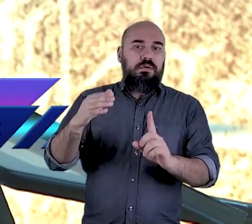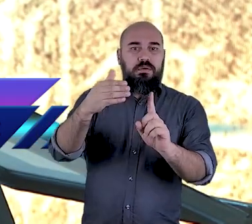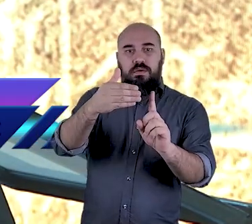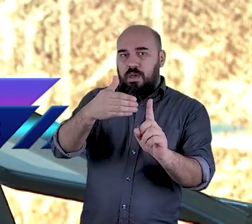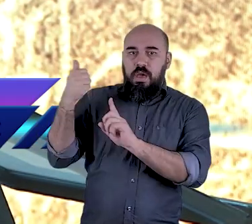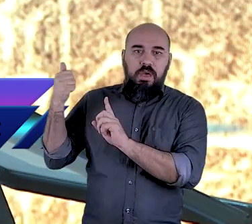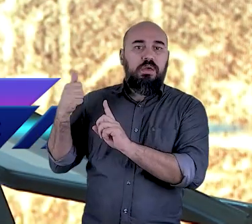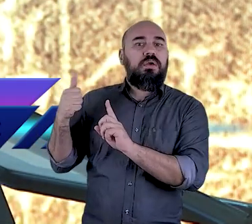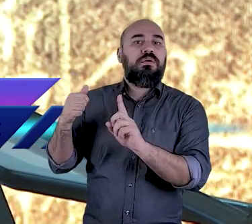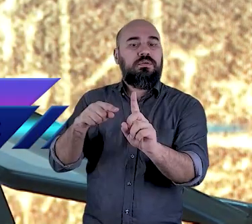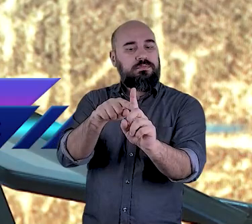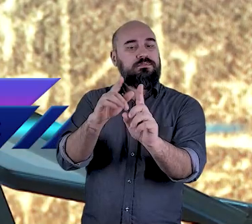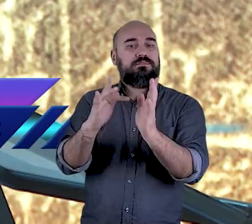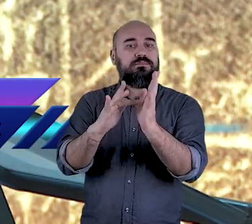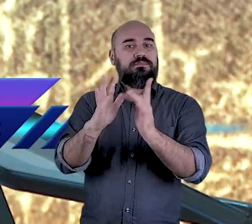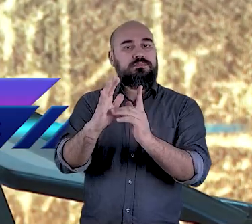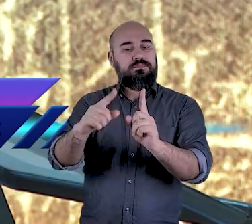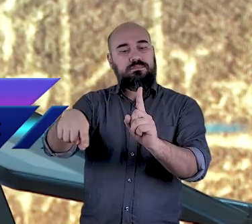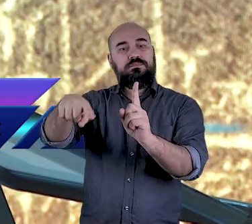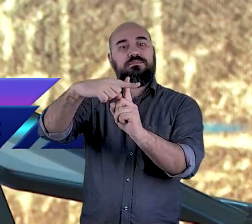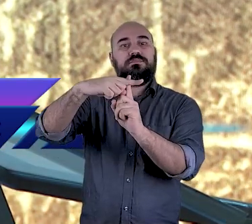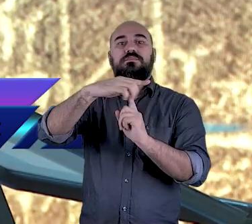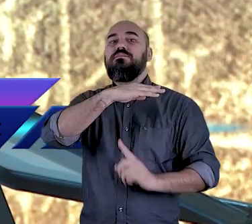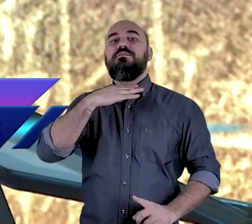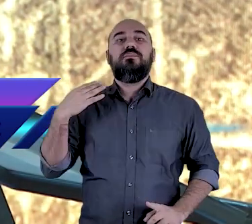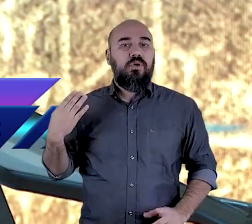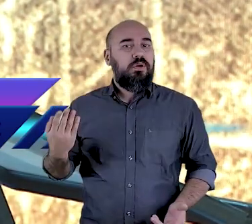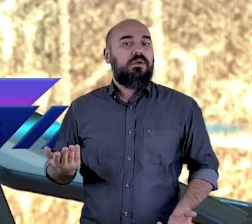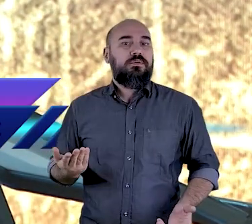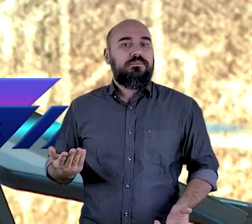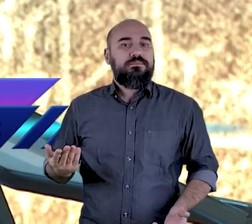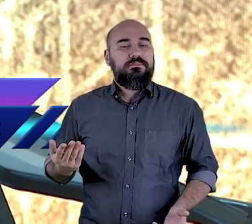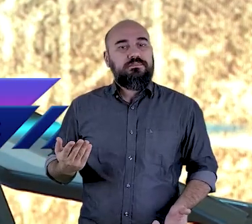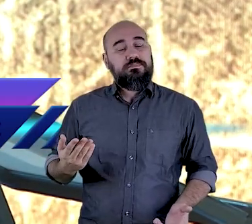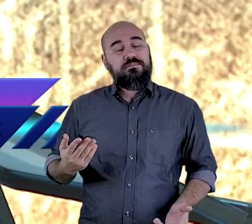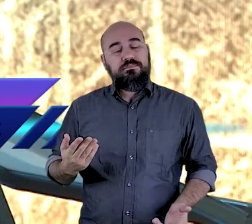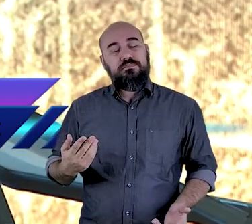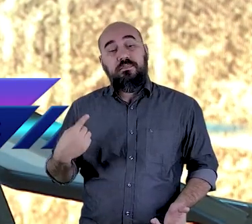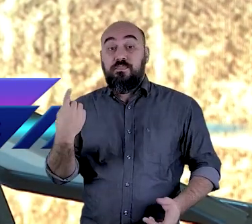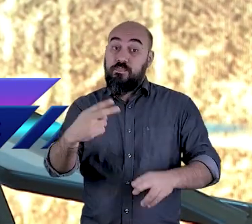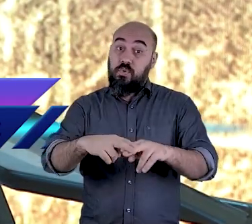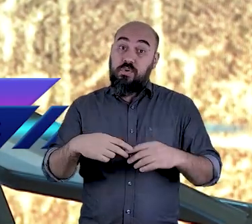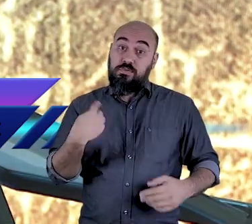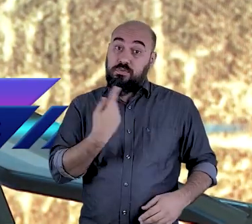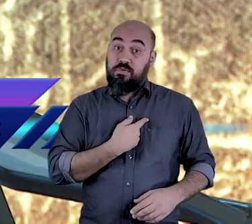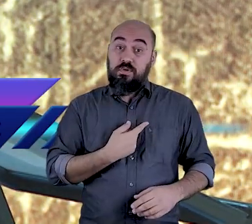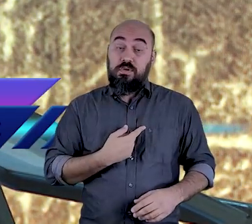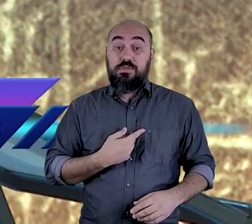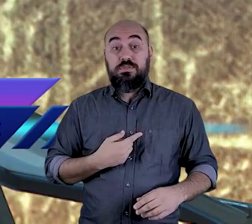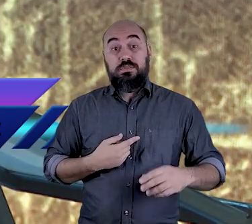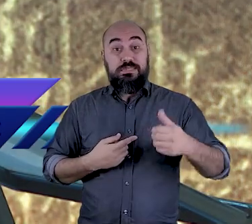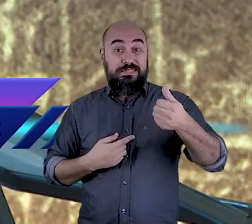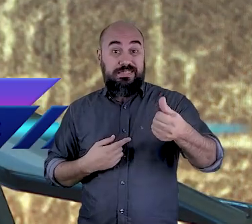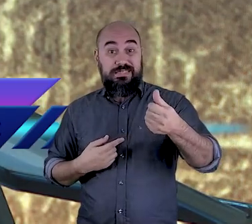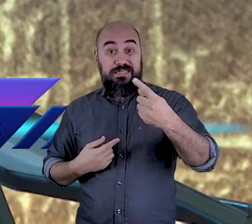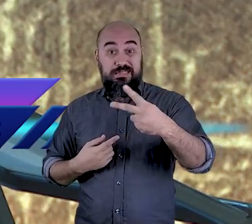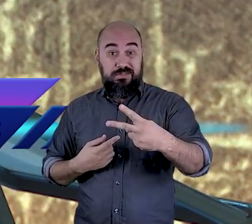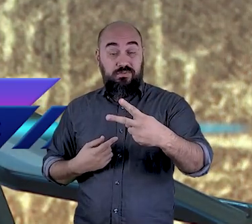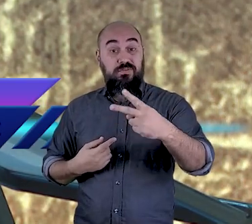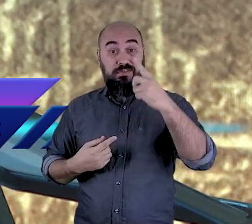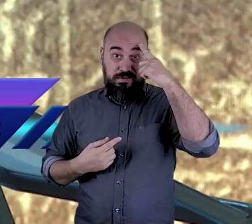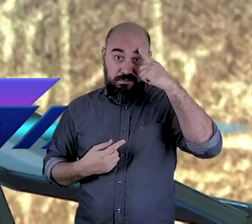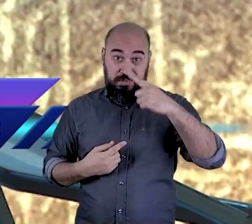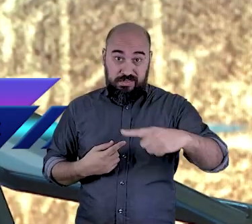porque isso significaria a sua morte por nós pecadores depois das 62